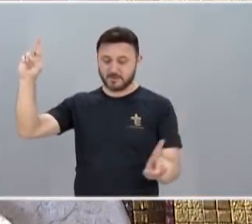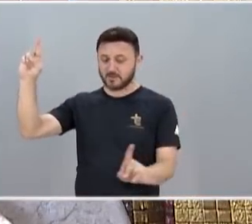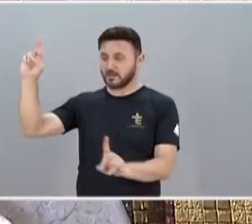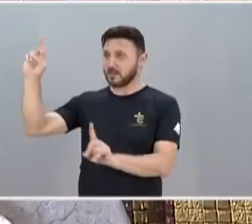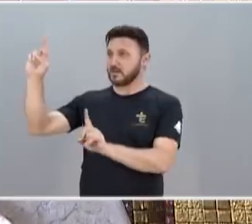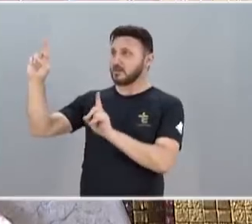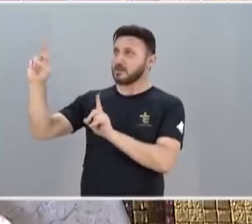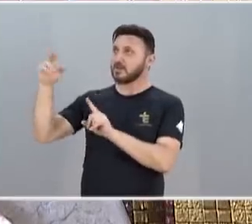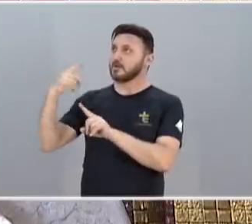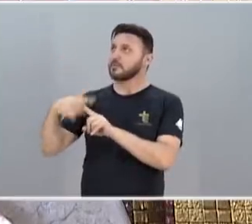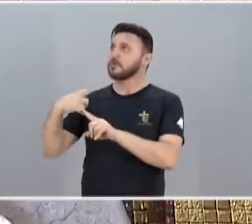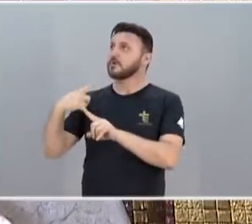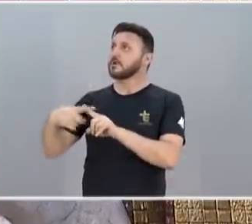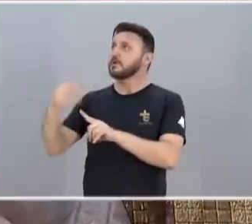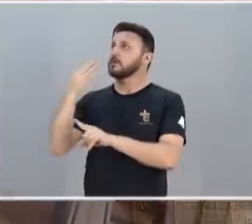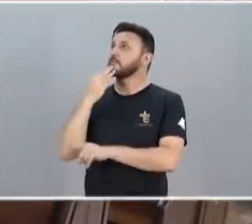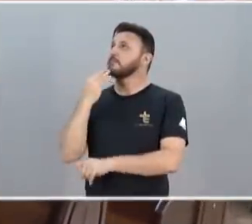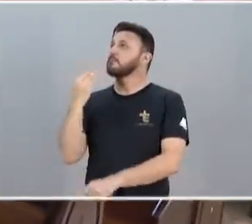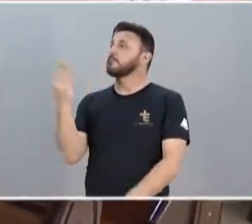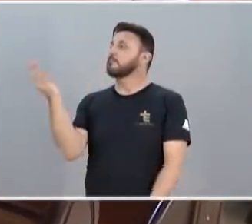aqui, Senhor,